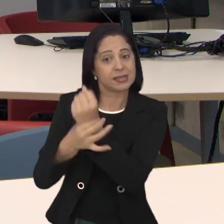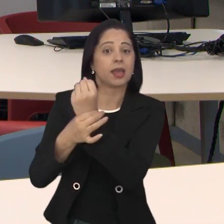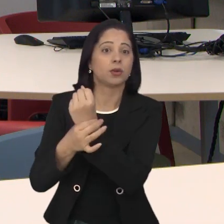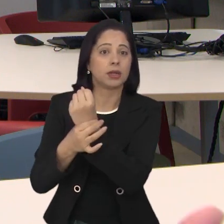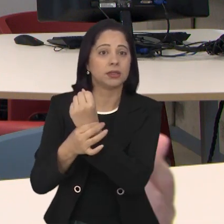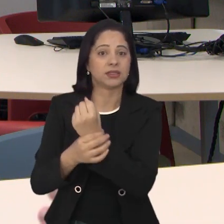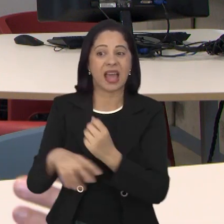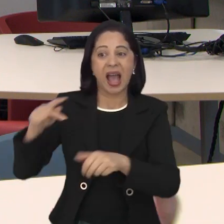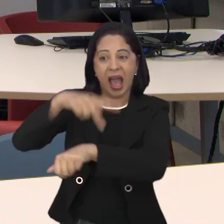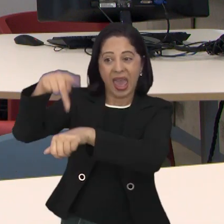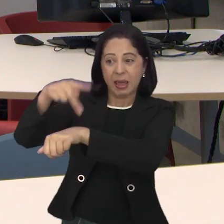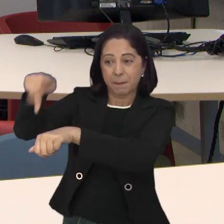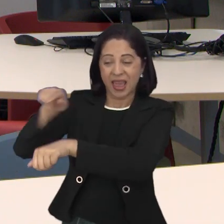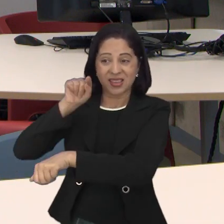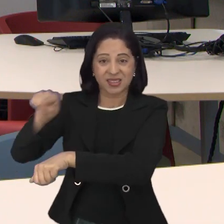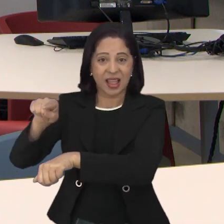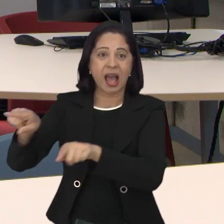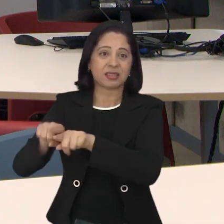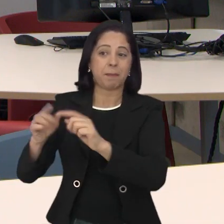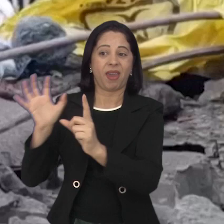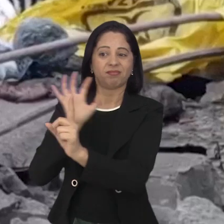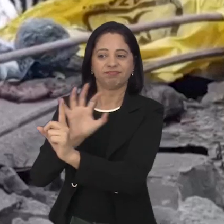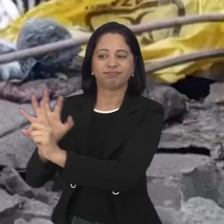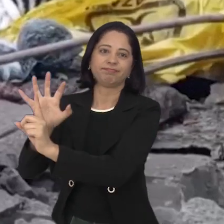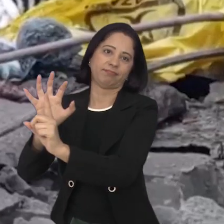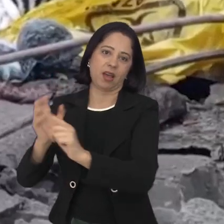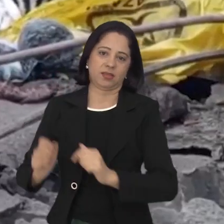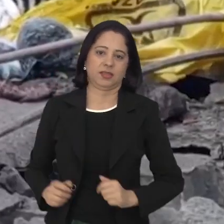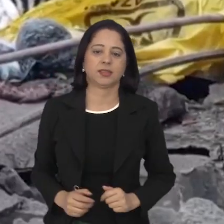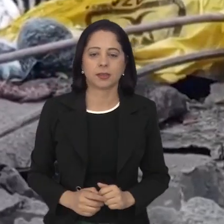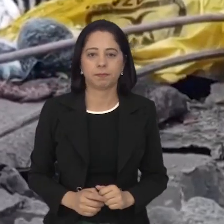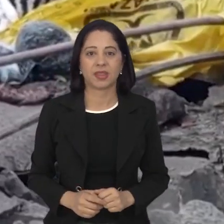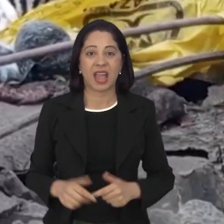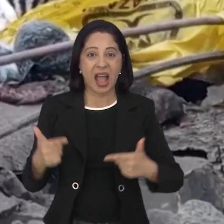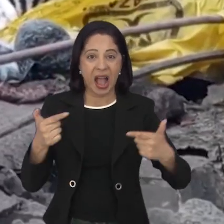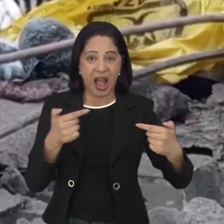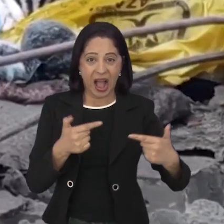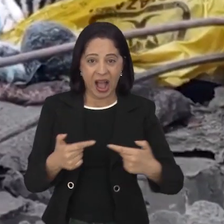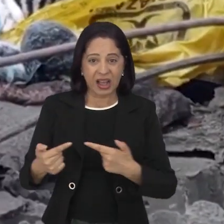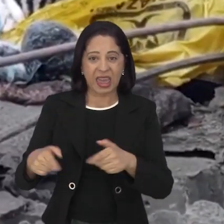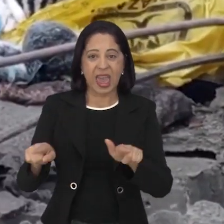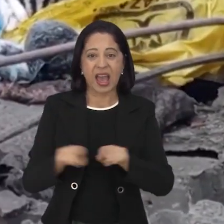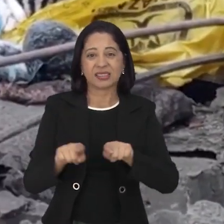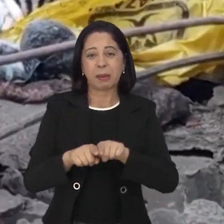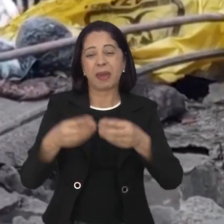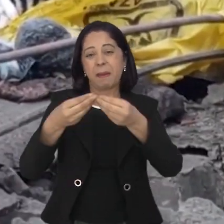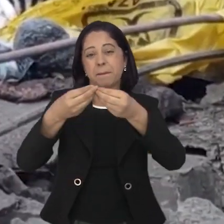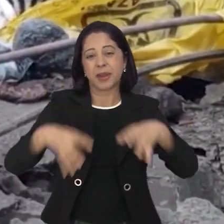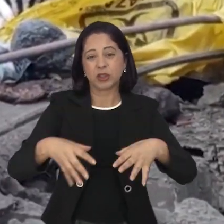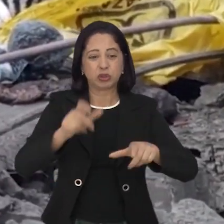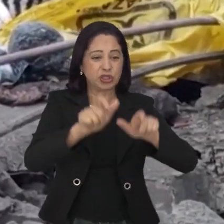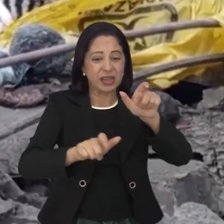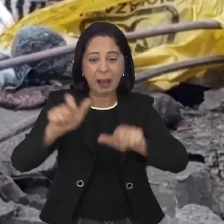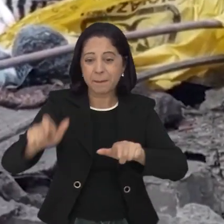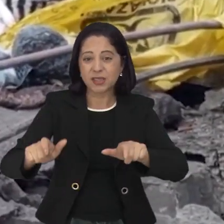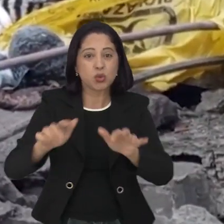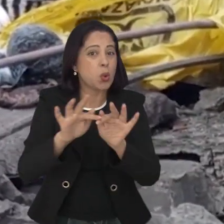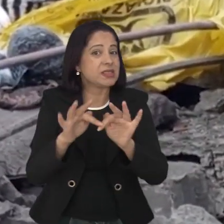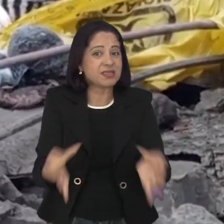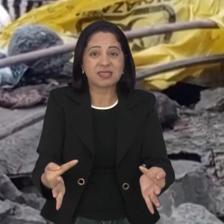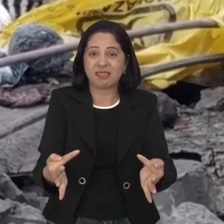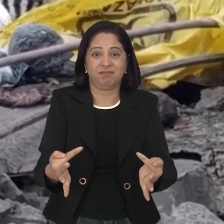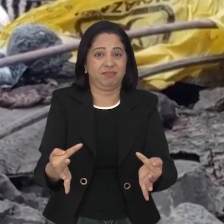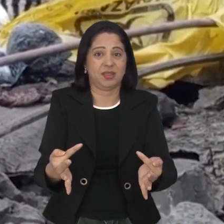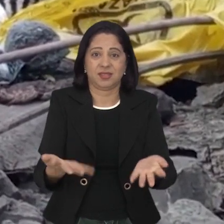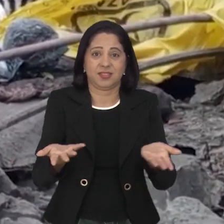impacto nos países que vão receber esses Imigrantes as guerras também atingem a vida nas cidades e prejudicam moradores que não